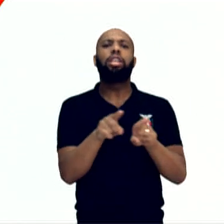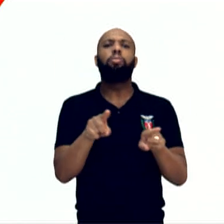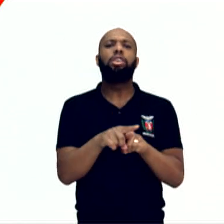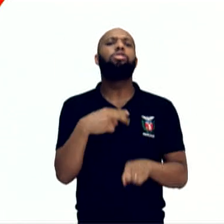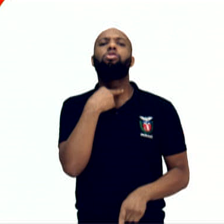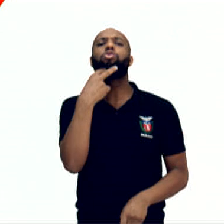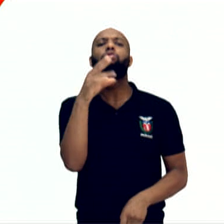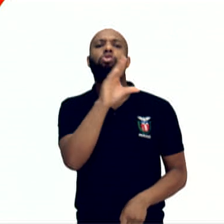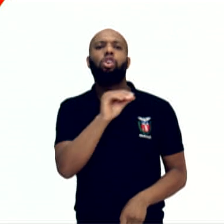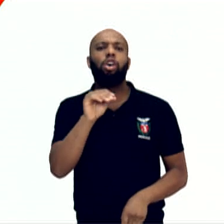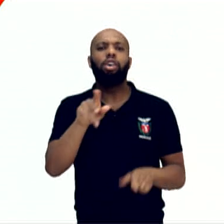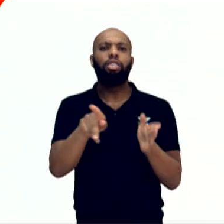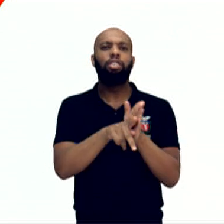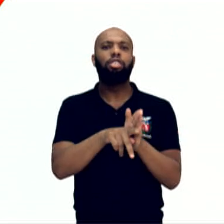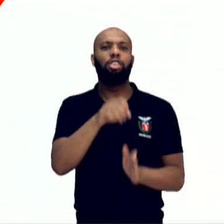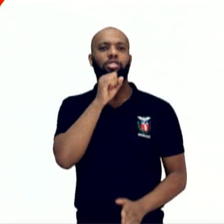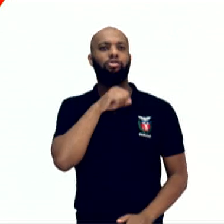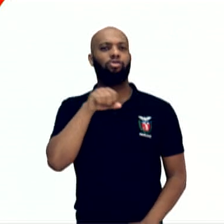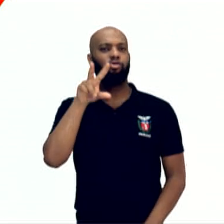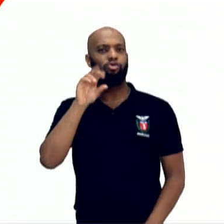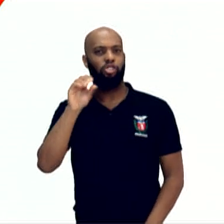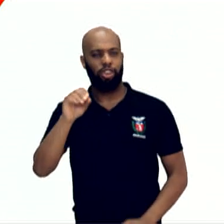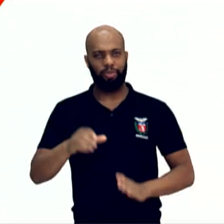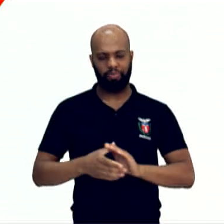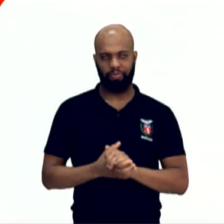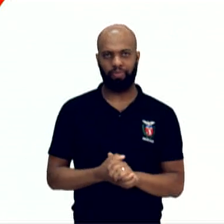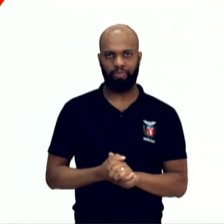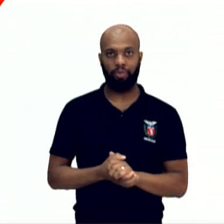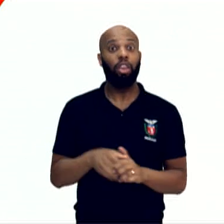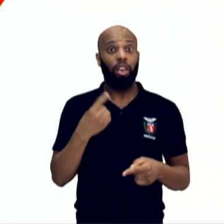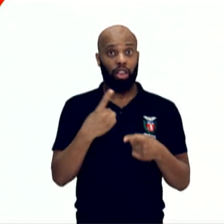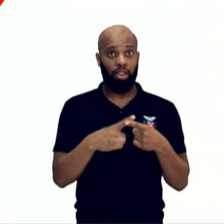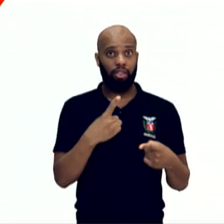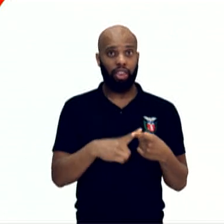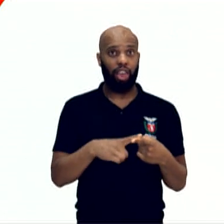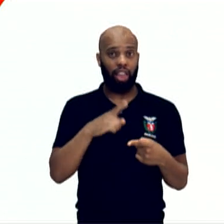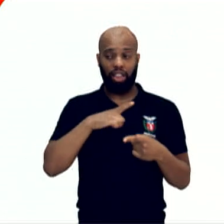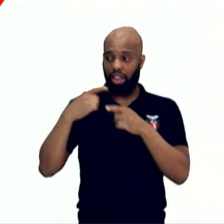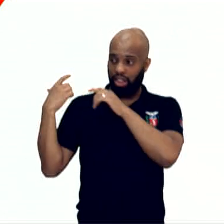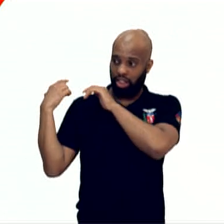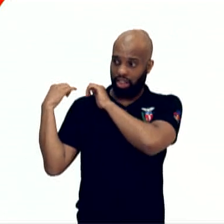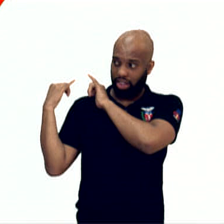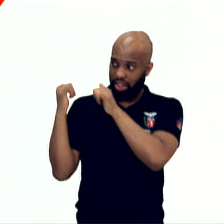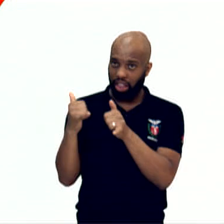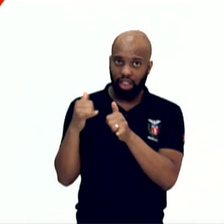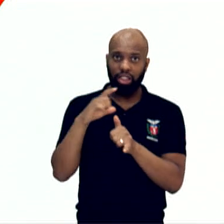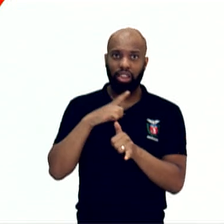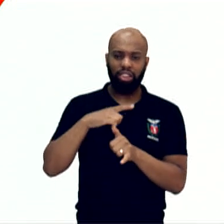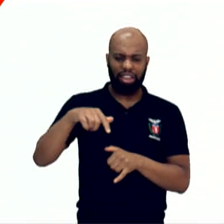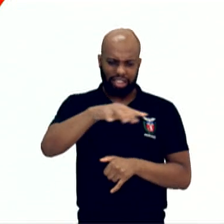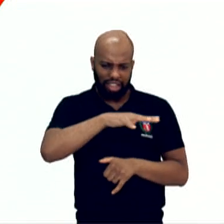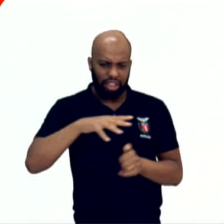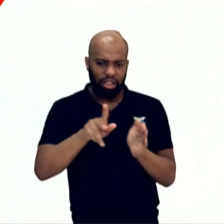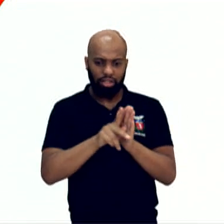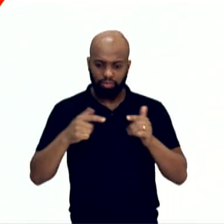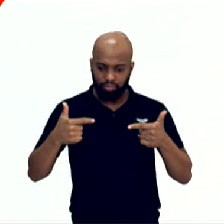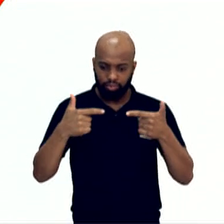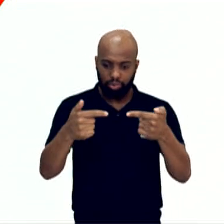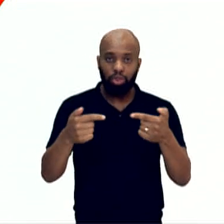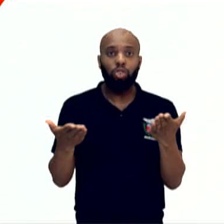avós. O cenário dessa lenda, que envolve povos em guerra, hoje abrange os